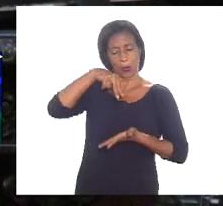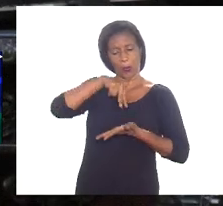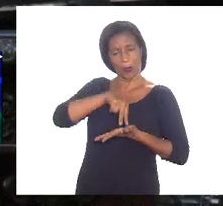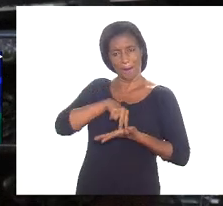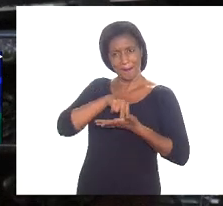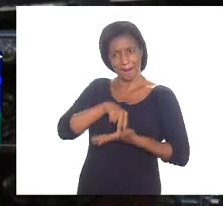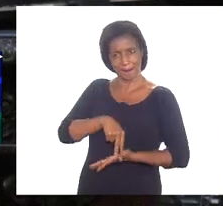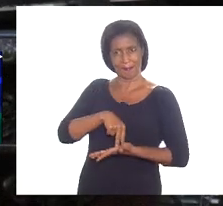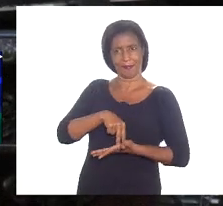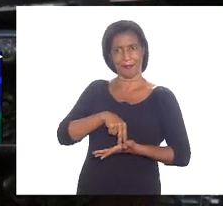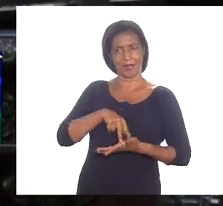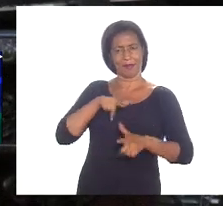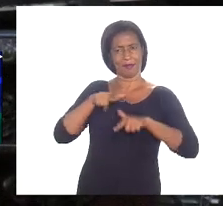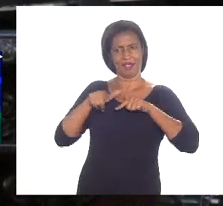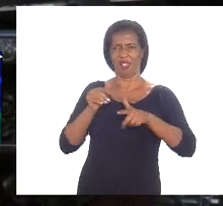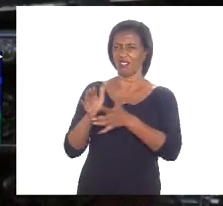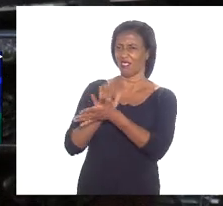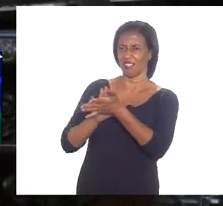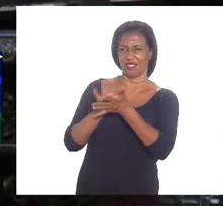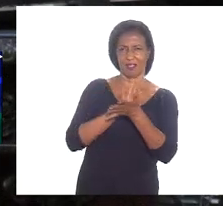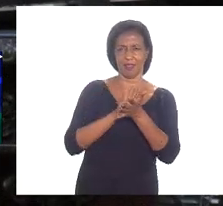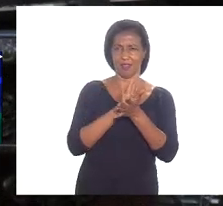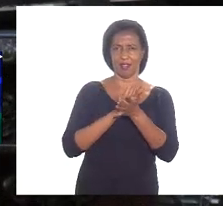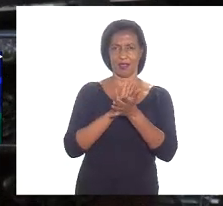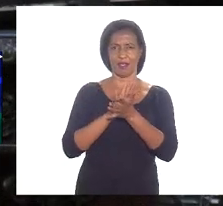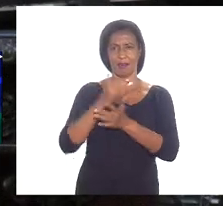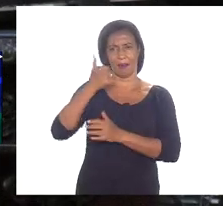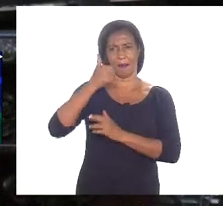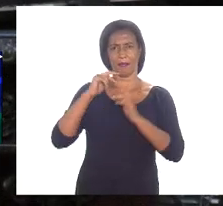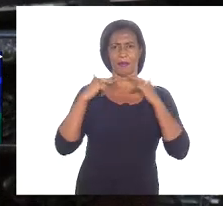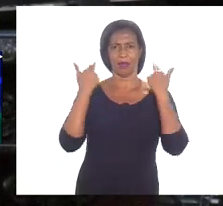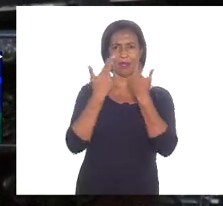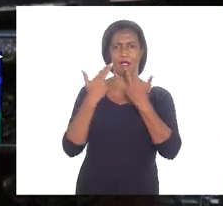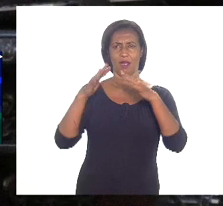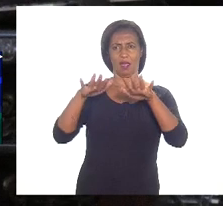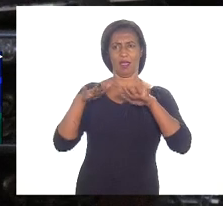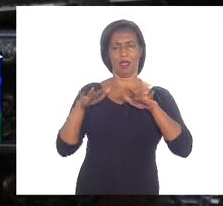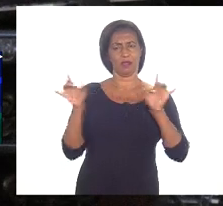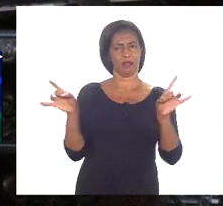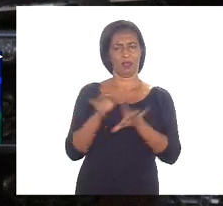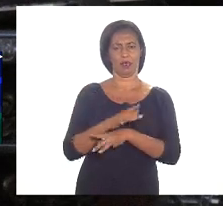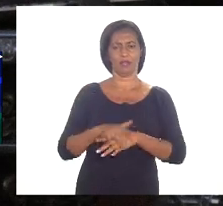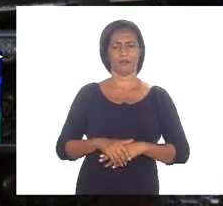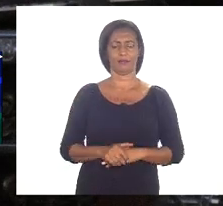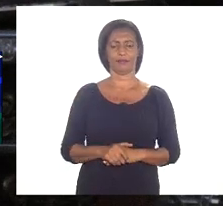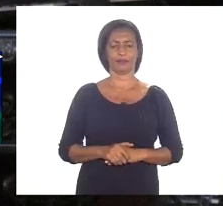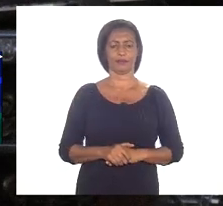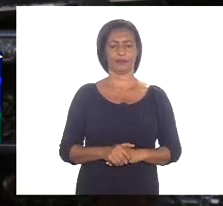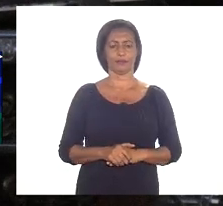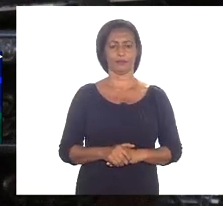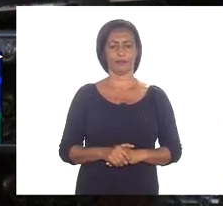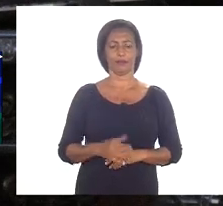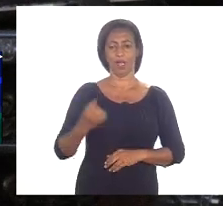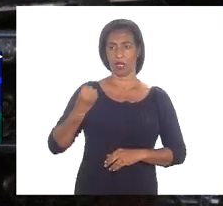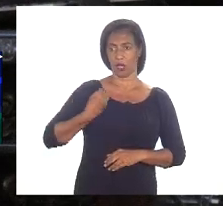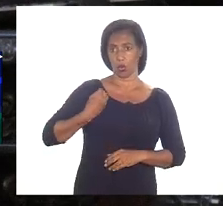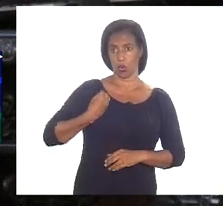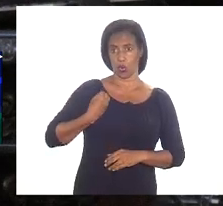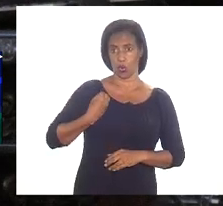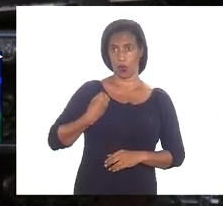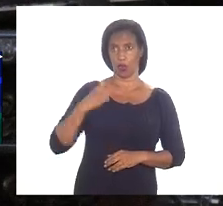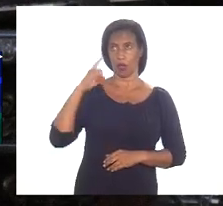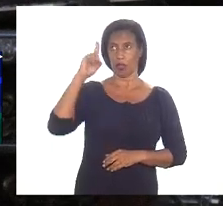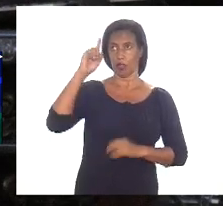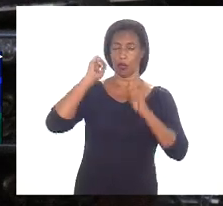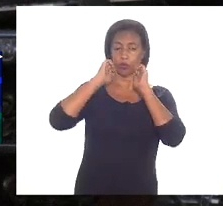pé e a ordem nada mais a tratar na primeira sessão ordinária do dia mesma está encerrada havendo número legal sobre a